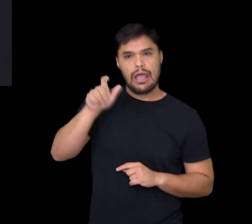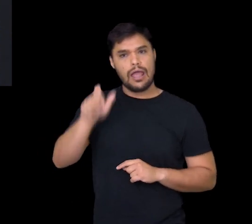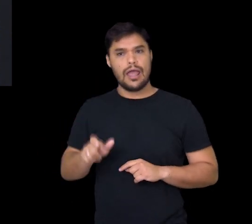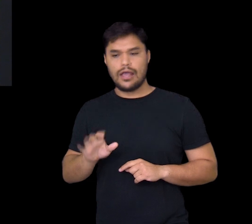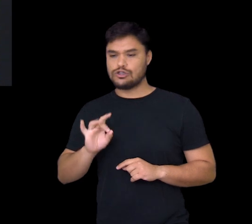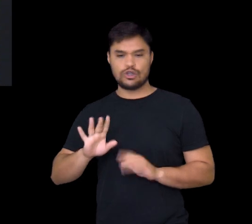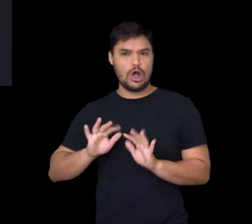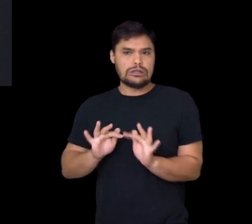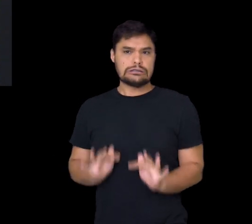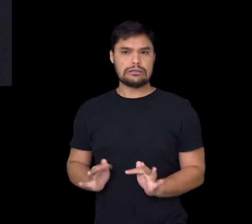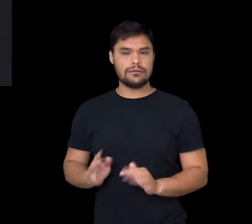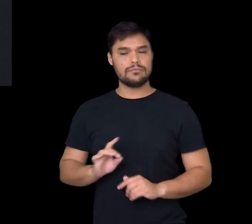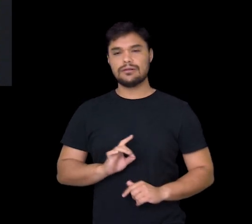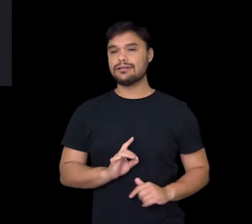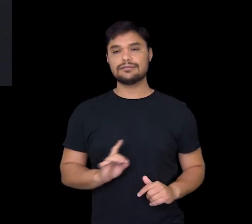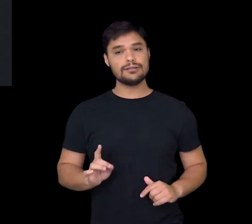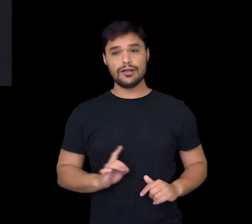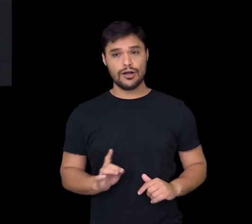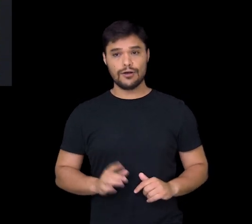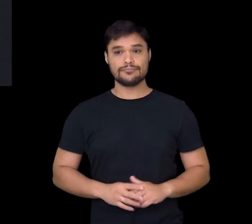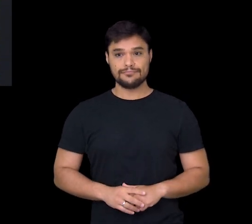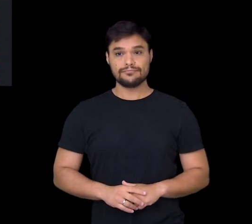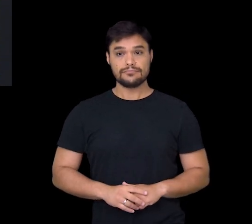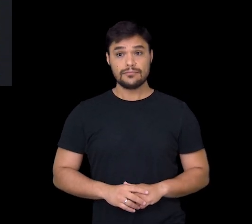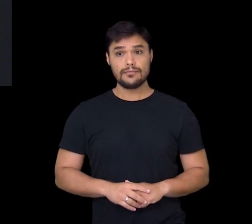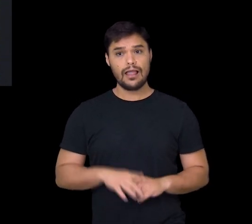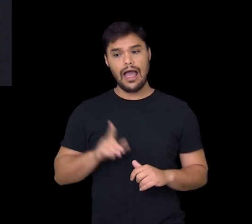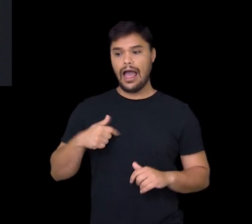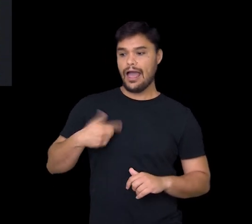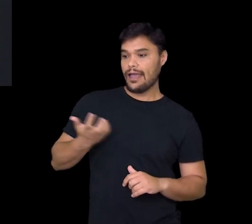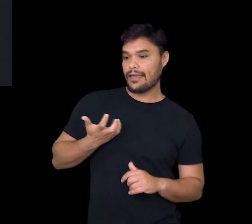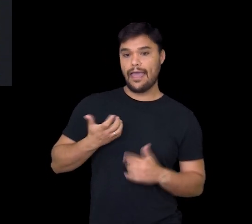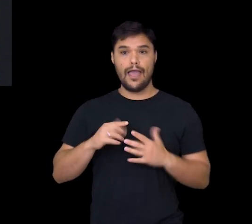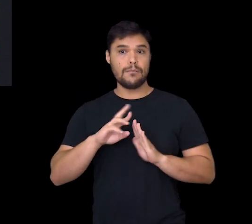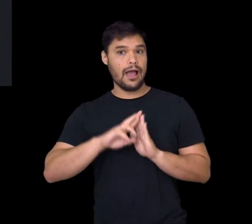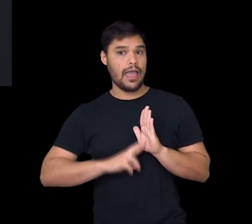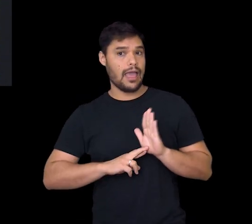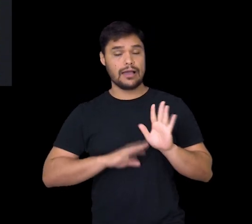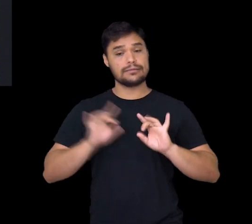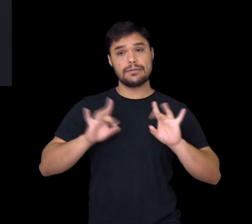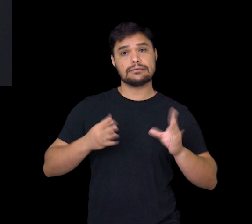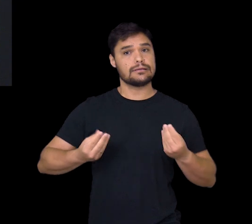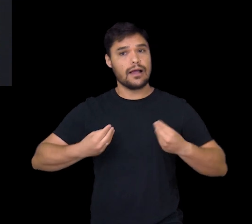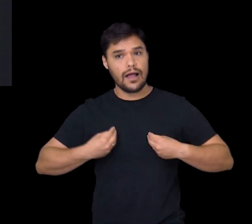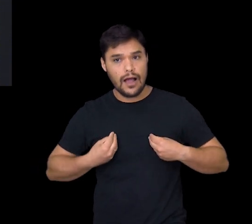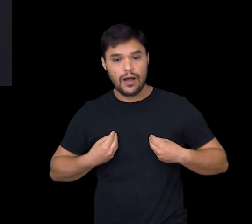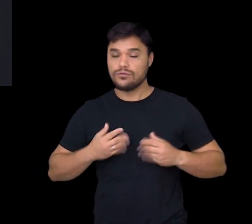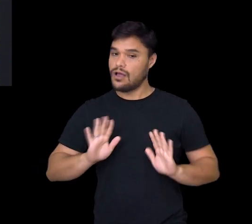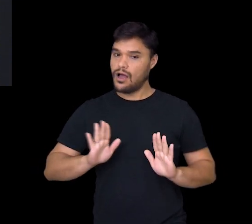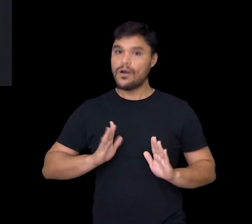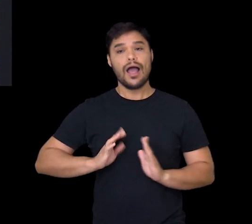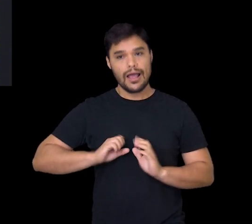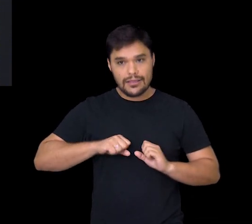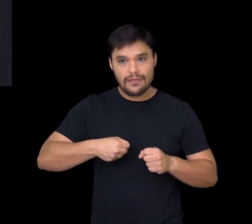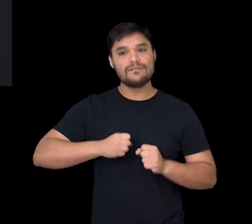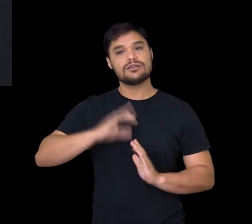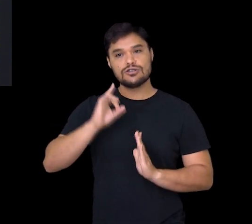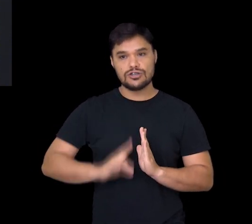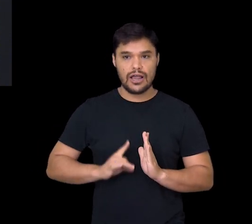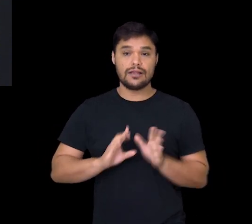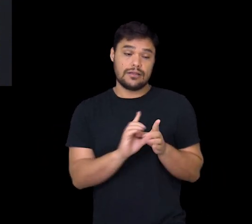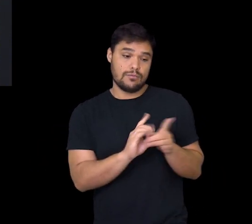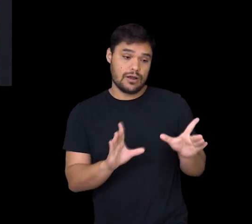mulher por ser mulher, não é porque quer, como disse a deputada, um tratamento diferenciado. É uma questão de defesa de direitos,